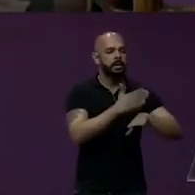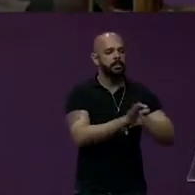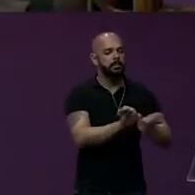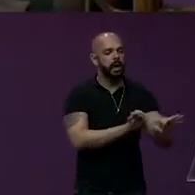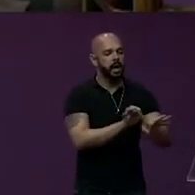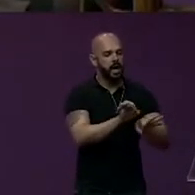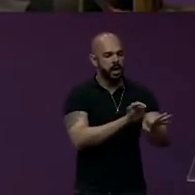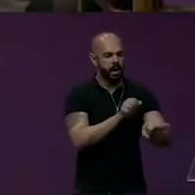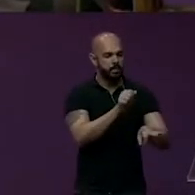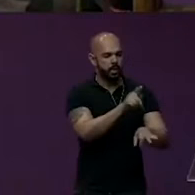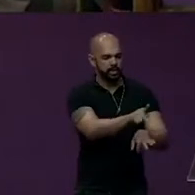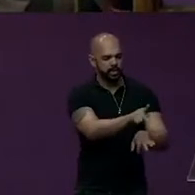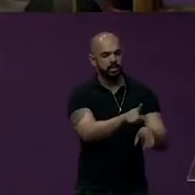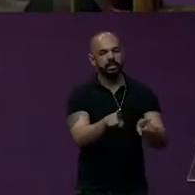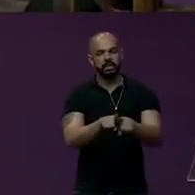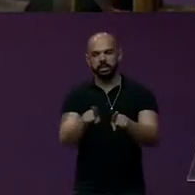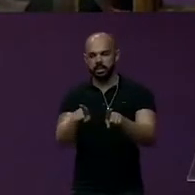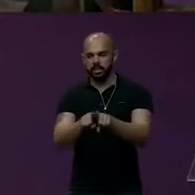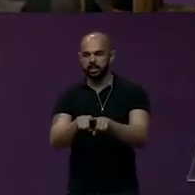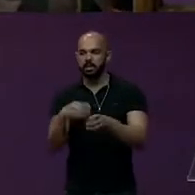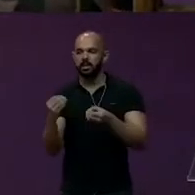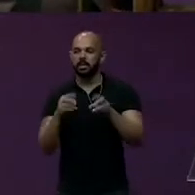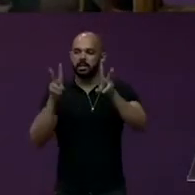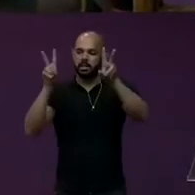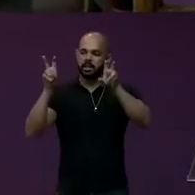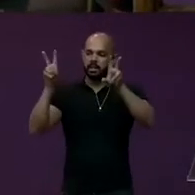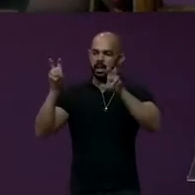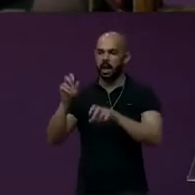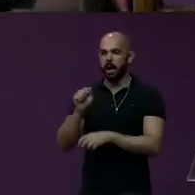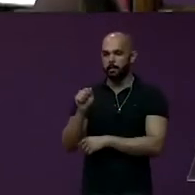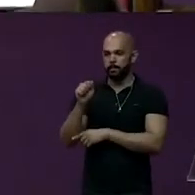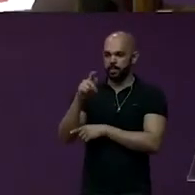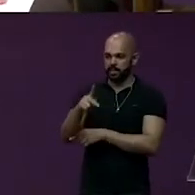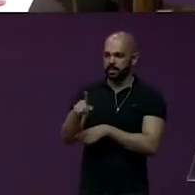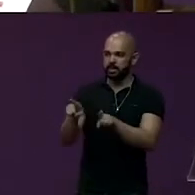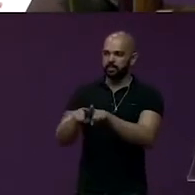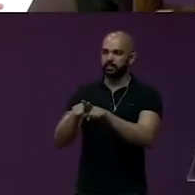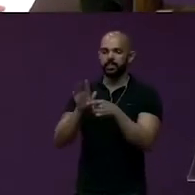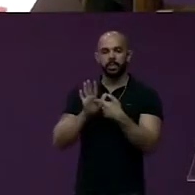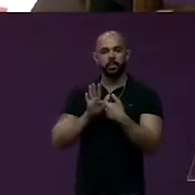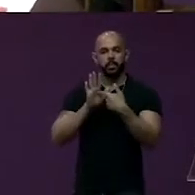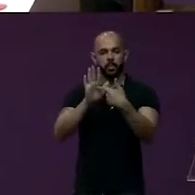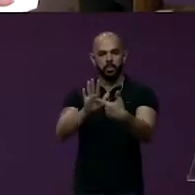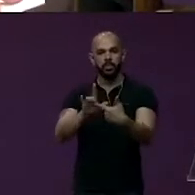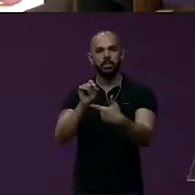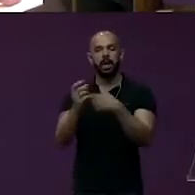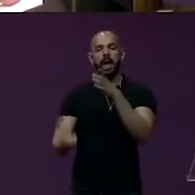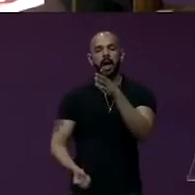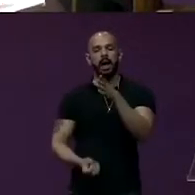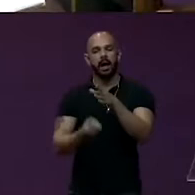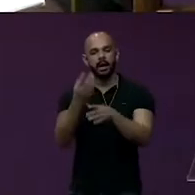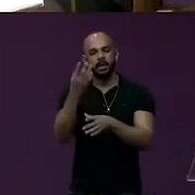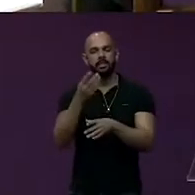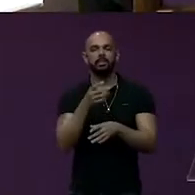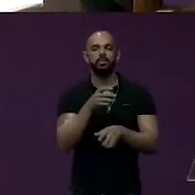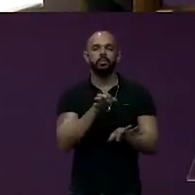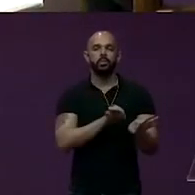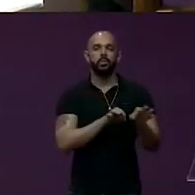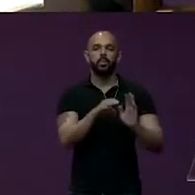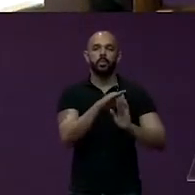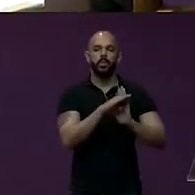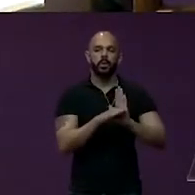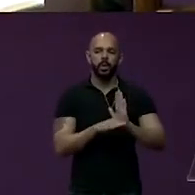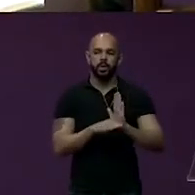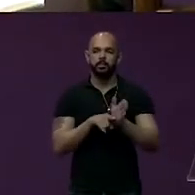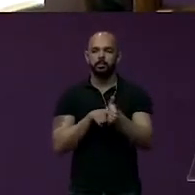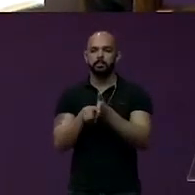aposentadoria. E ainda em relação a esse tema das aposentadorias, também eu queria destacar a criação do programa